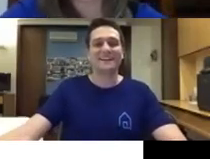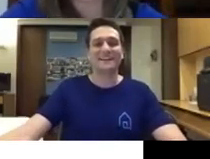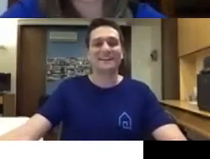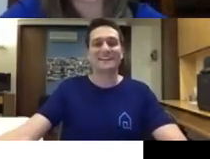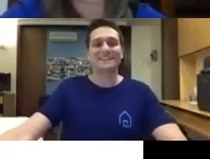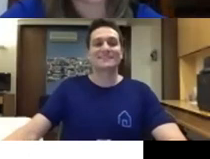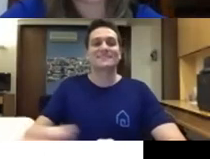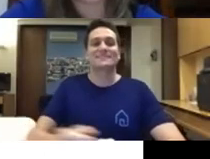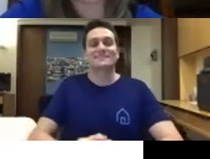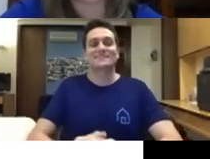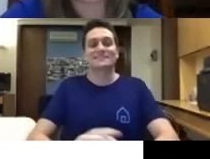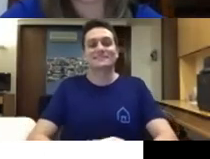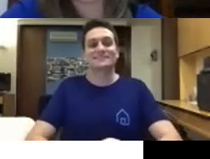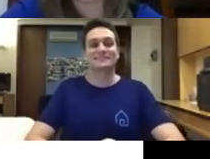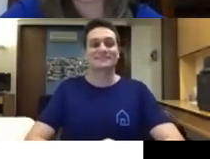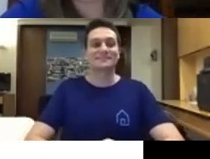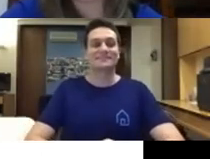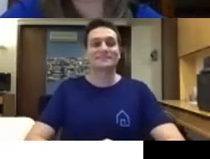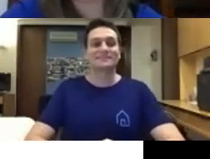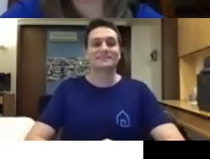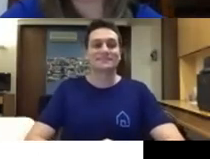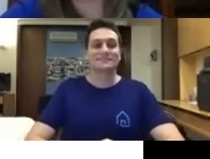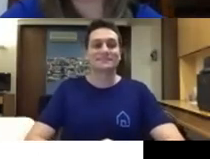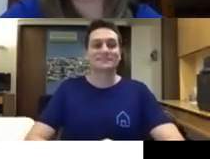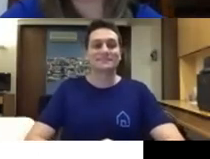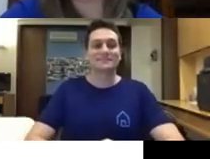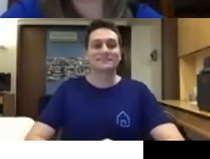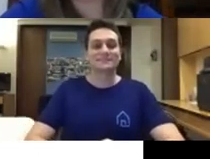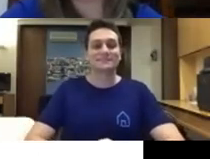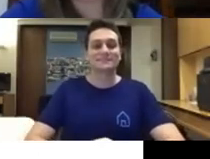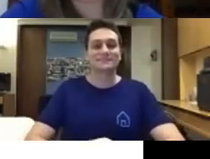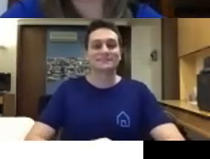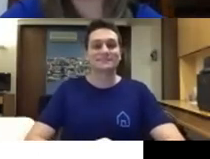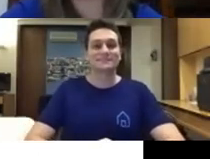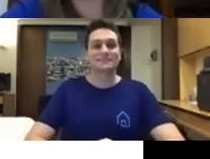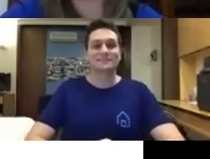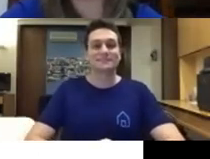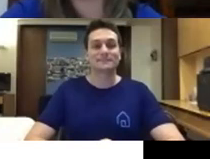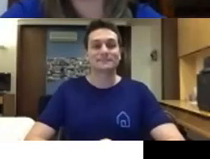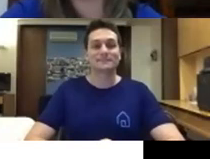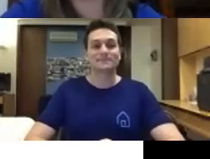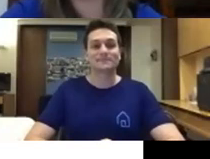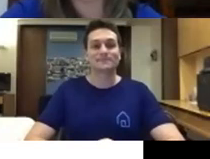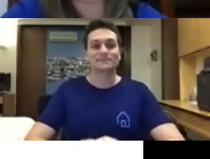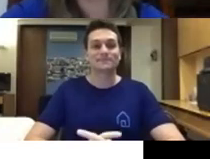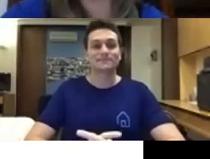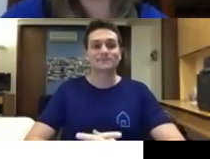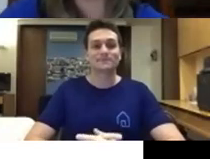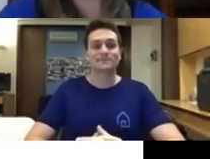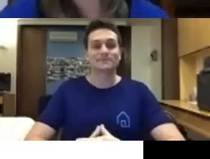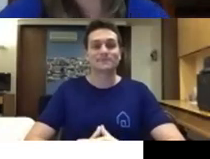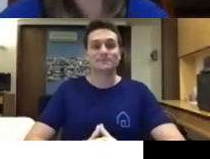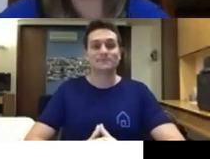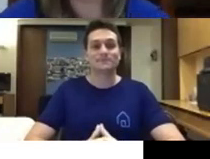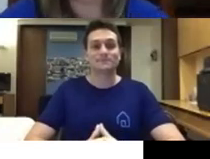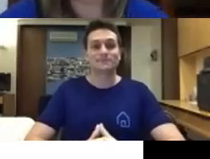só do que eu vou fazer aqui. Depois a gente manda para a Vanessa as perguntas, ela responde aí para cada um.